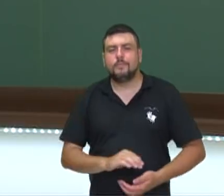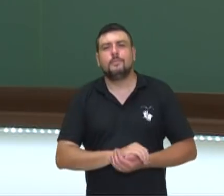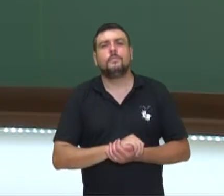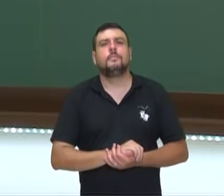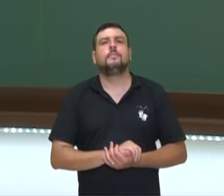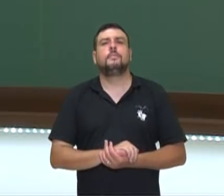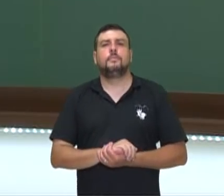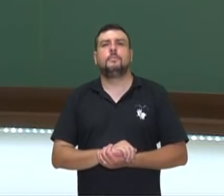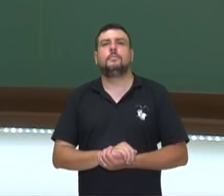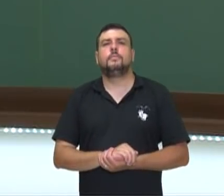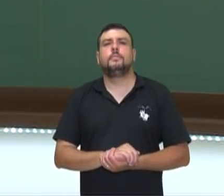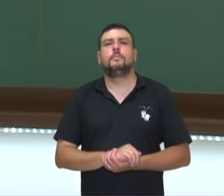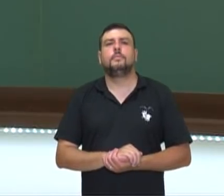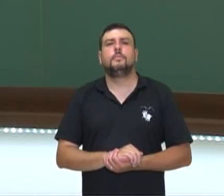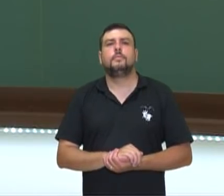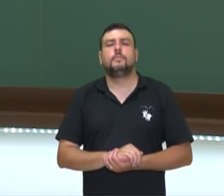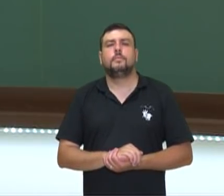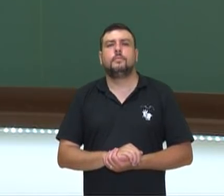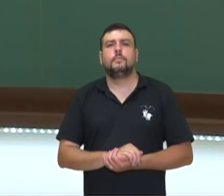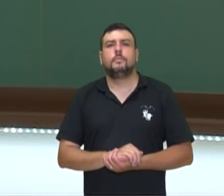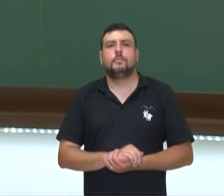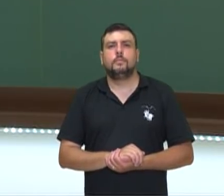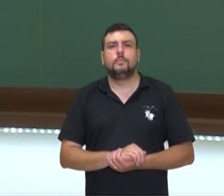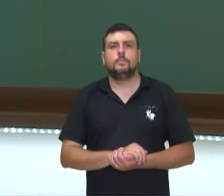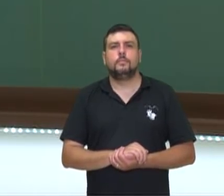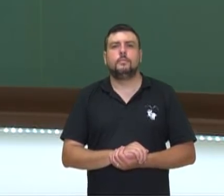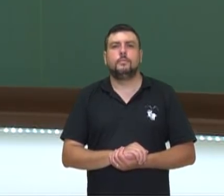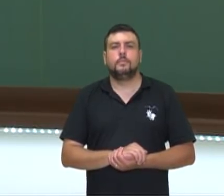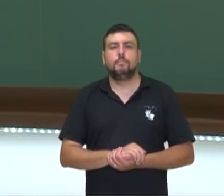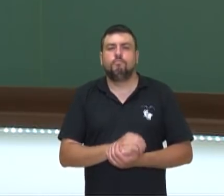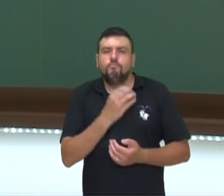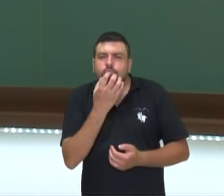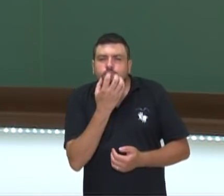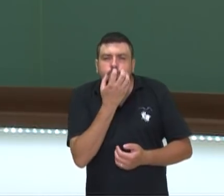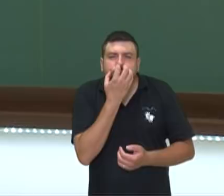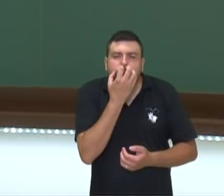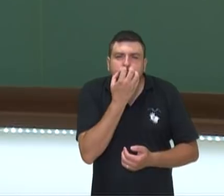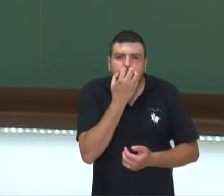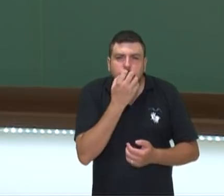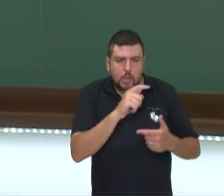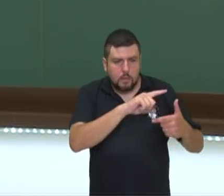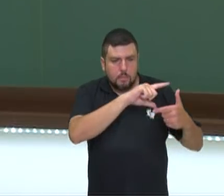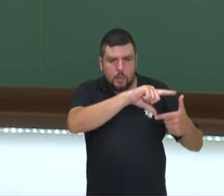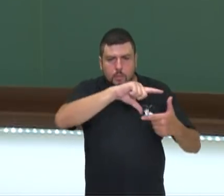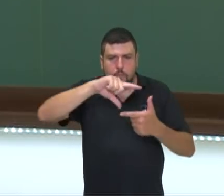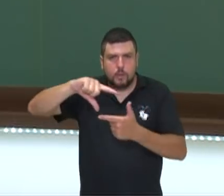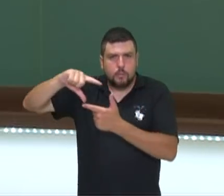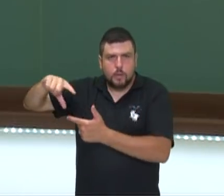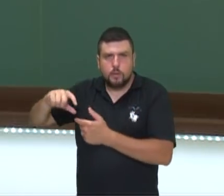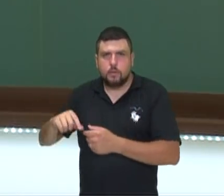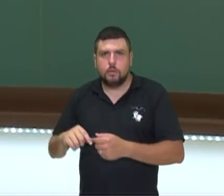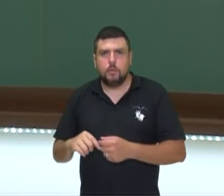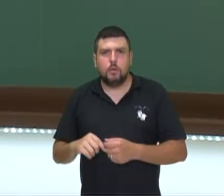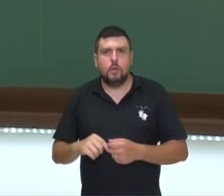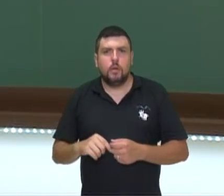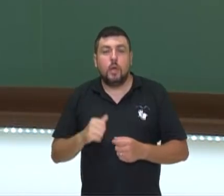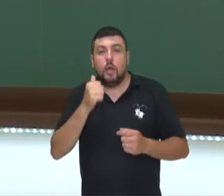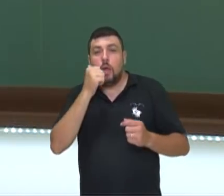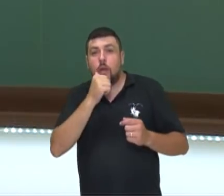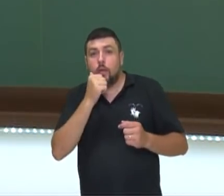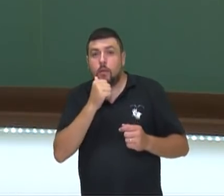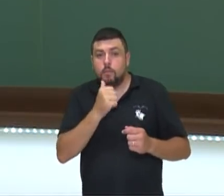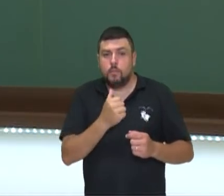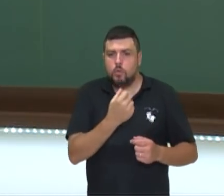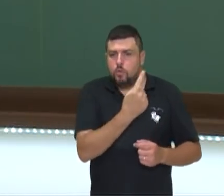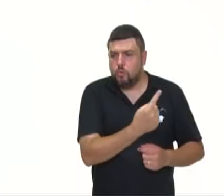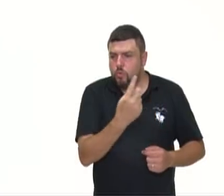olha, o Snoopy ele tá nos 3 quadrinhos, tá bom? E são 3 meninas diferentes cumprimentando ele.